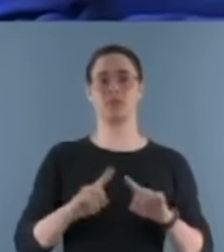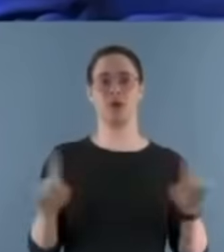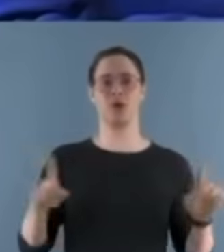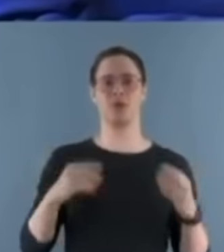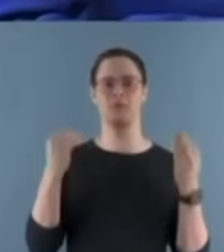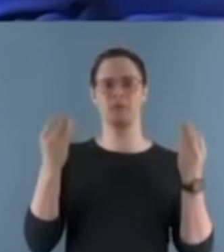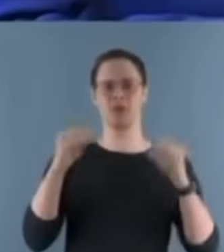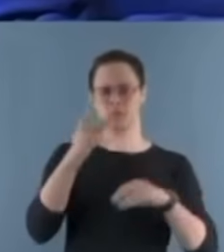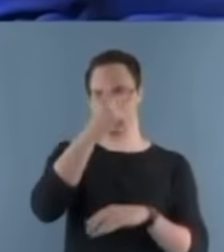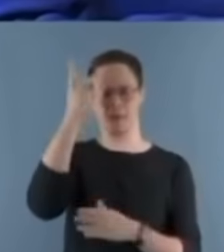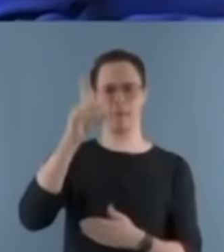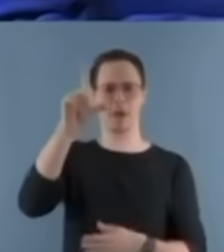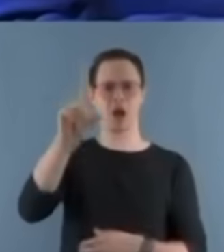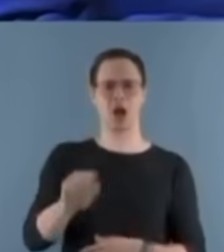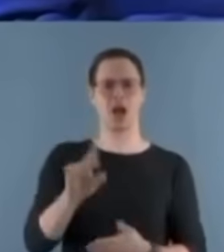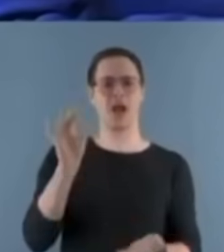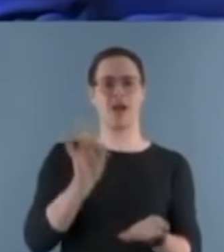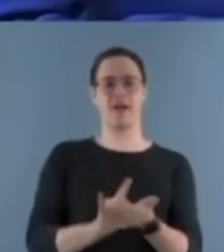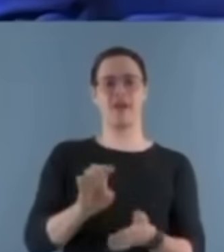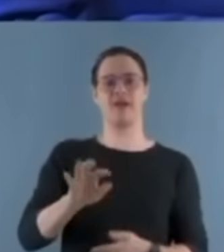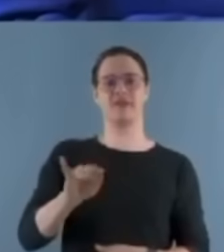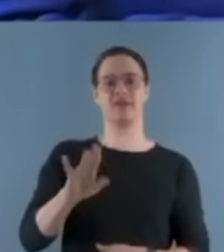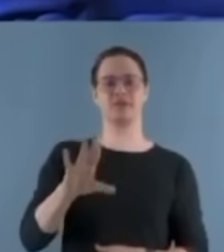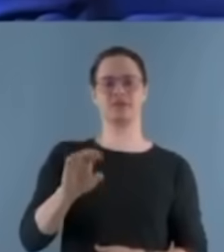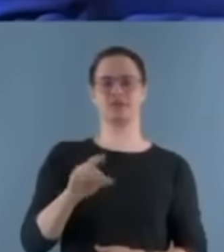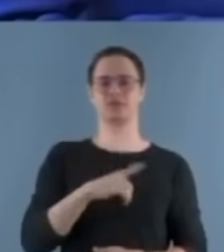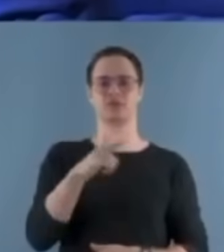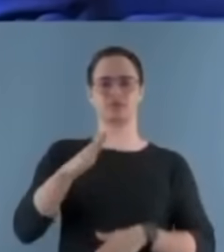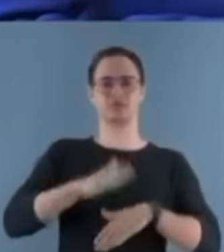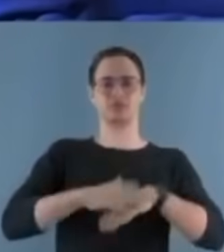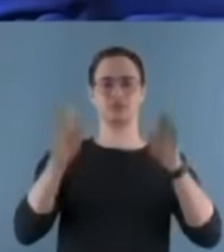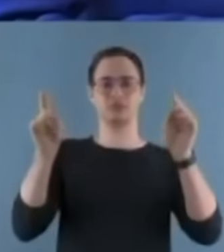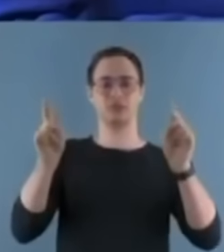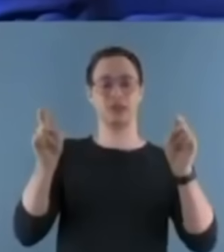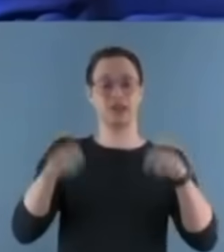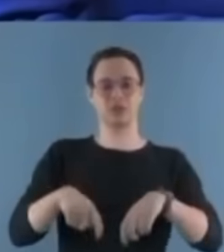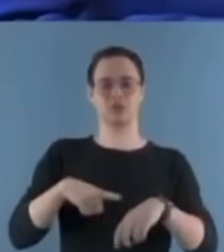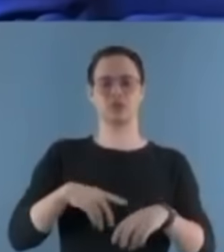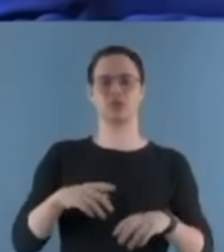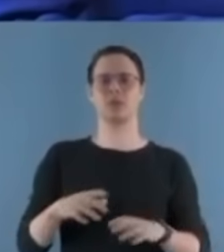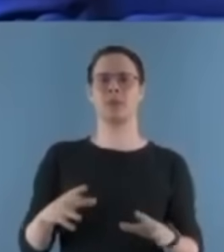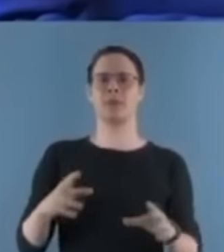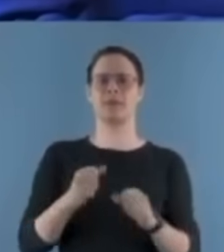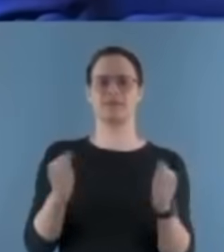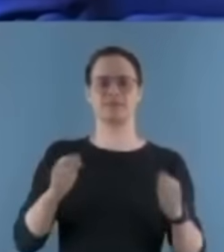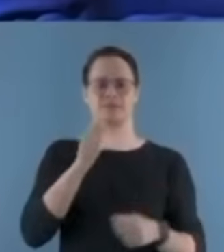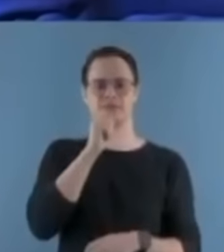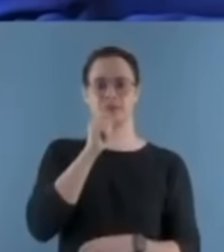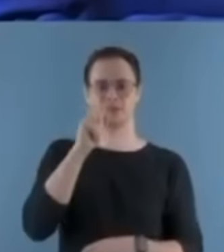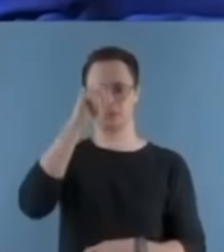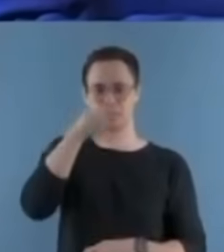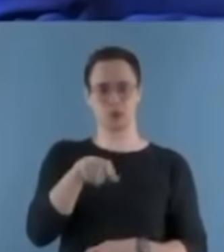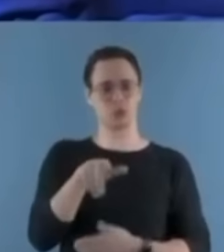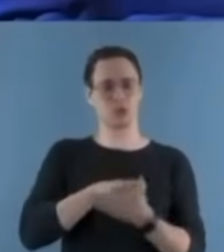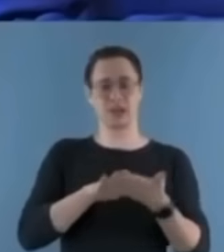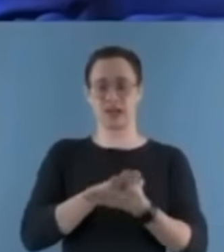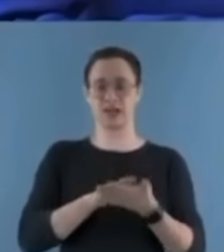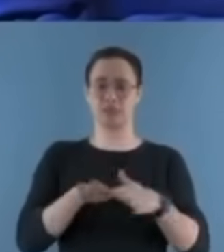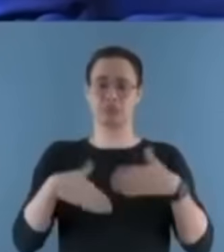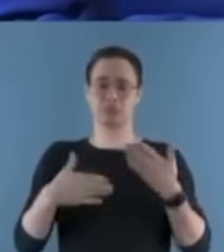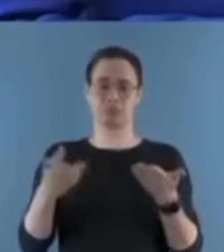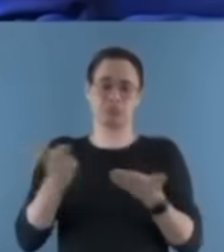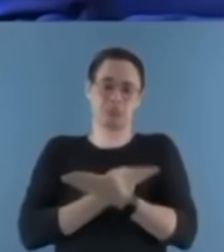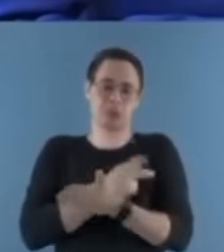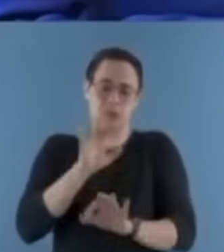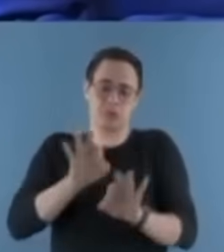em um baixo efetivo sem as condições técnicas suficientes para isso, e ainda sem comando, ou seja, não tinha como dar certo. Foi